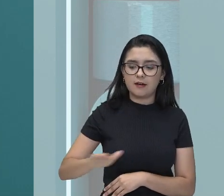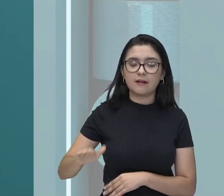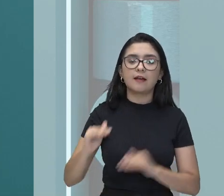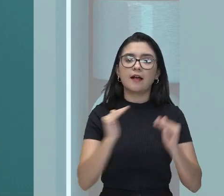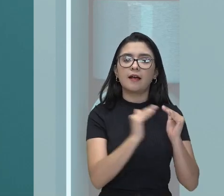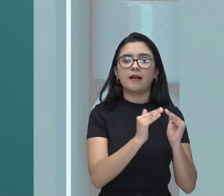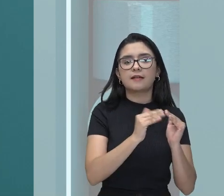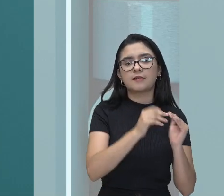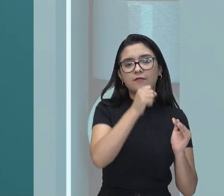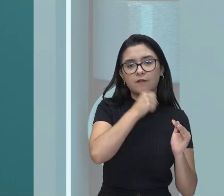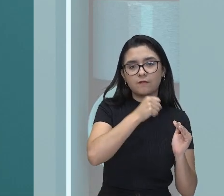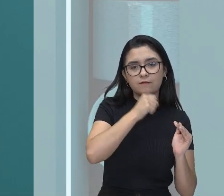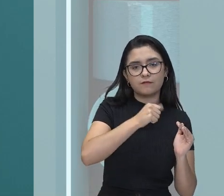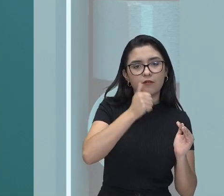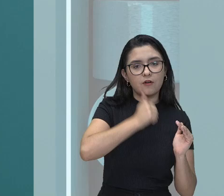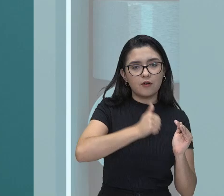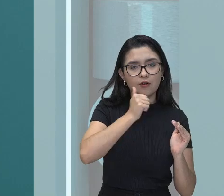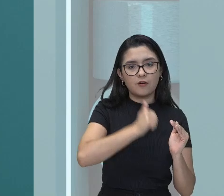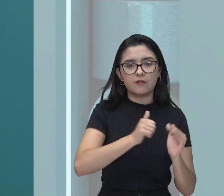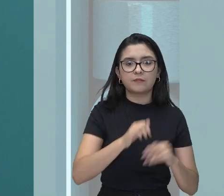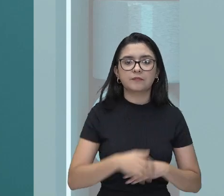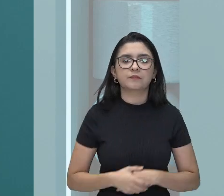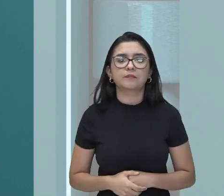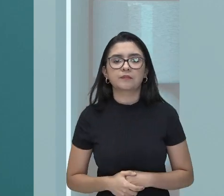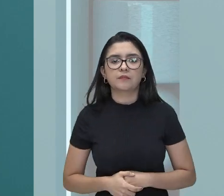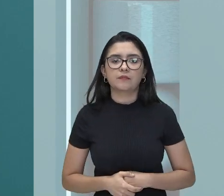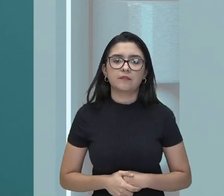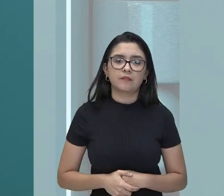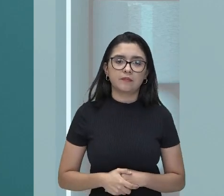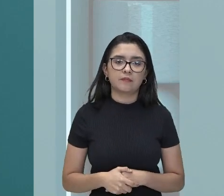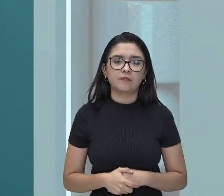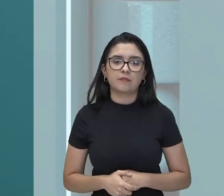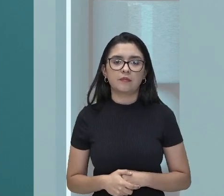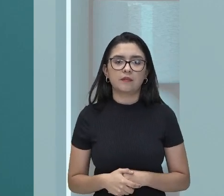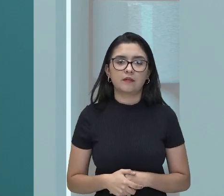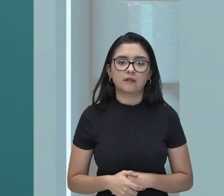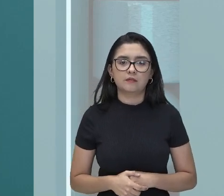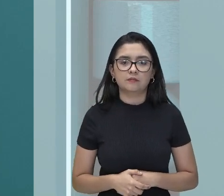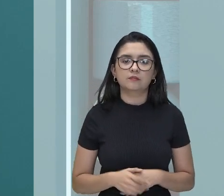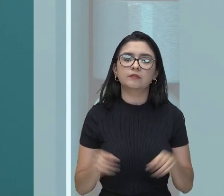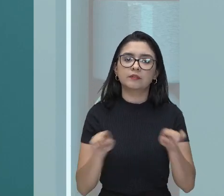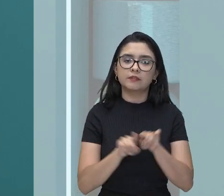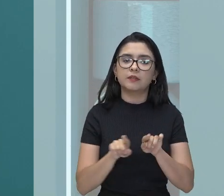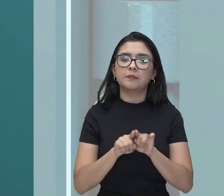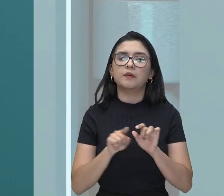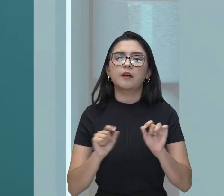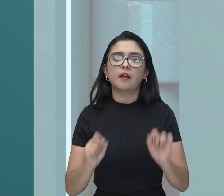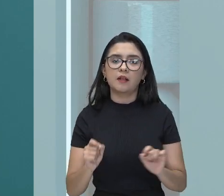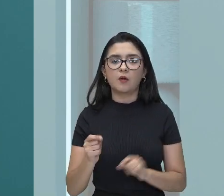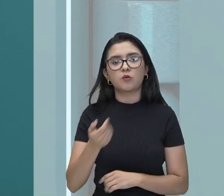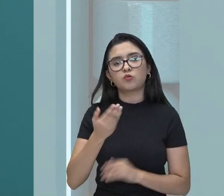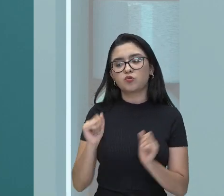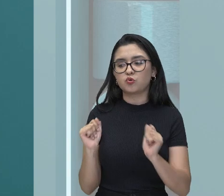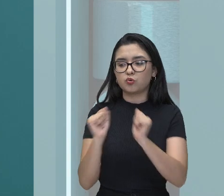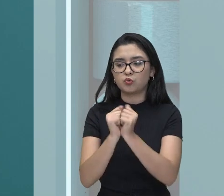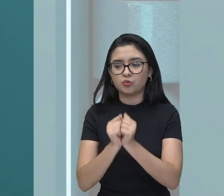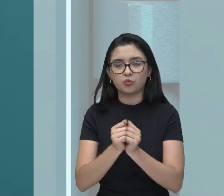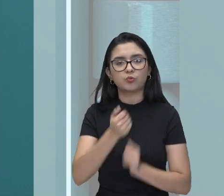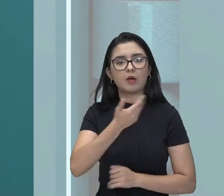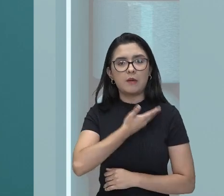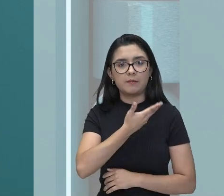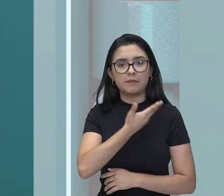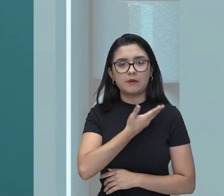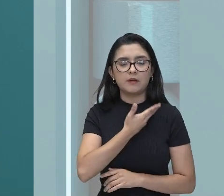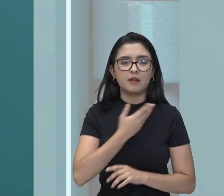a vovó, ela diz, cocinaba, ela fala aqui com a amiguinha dela, né? Rogávamos,